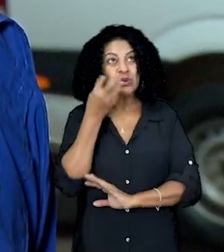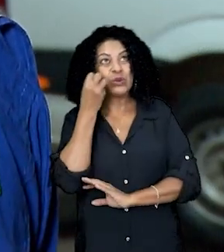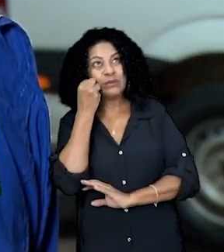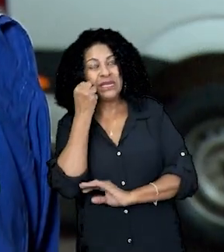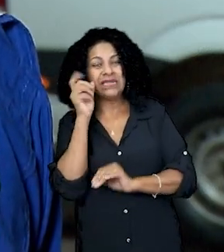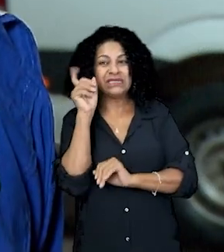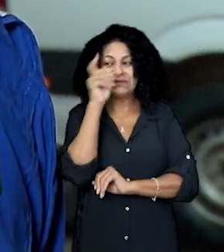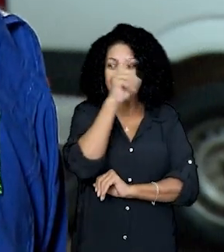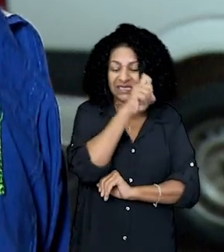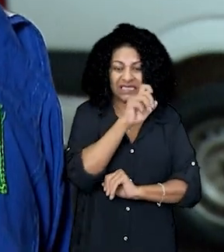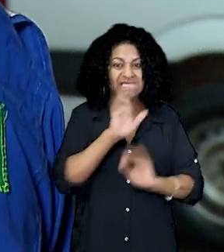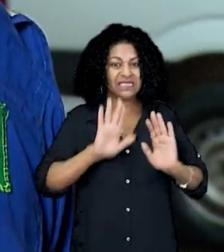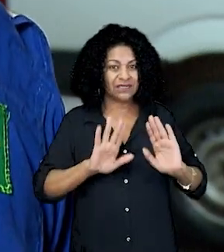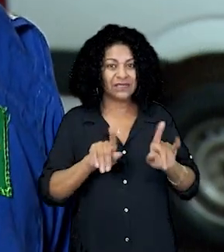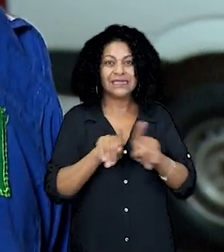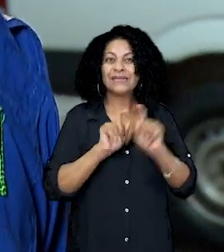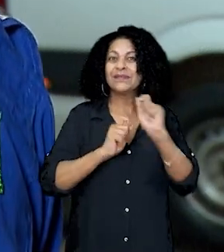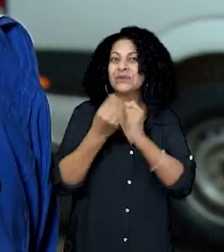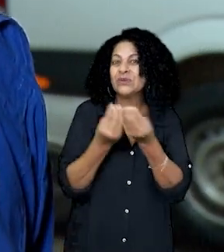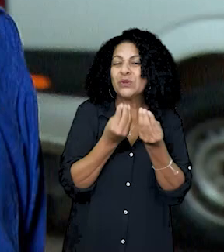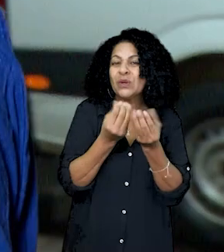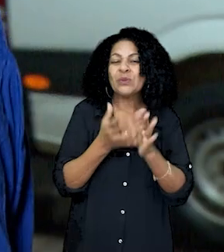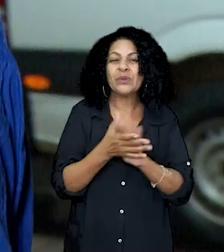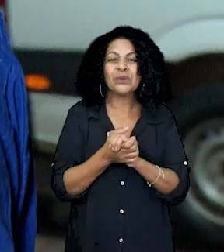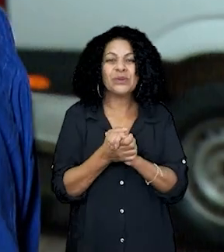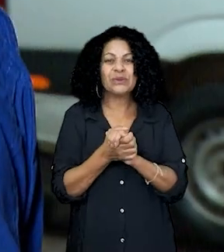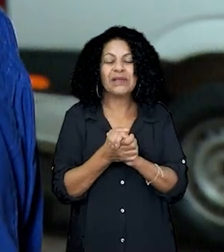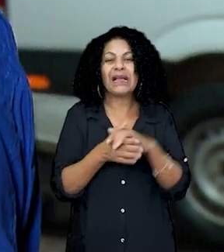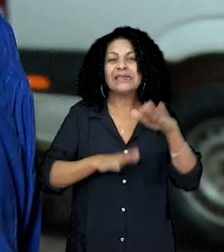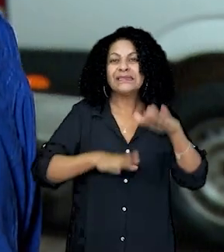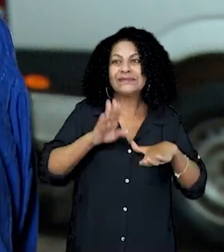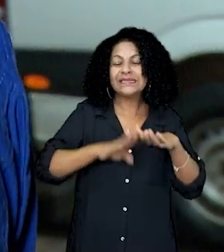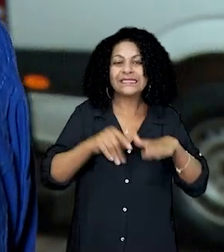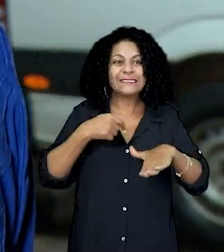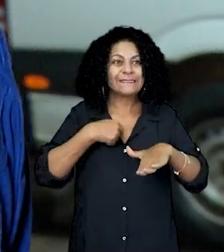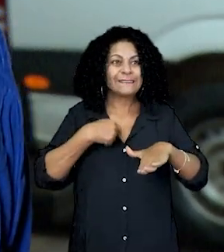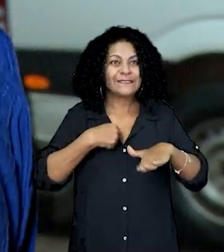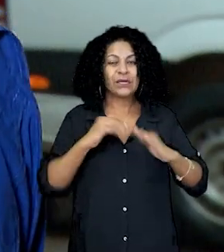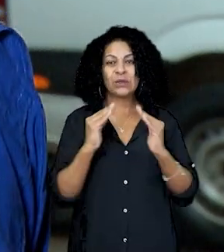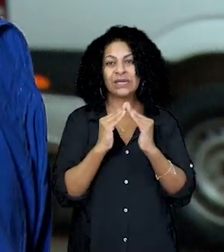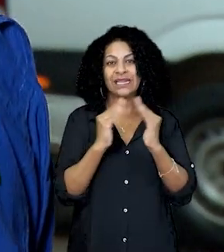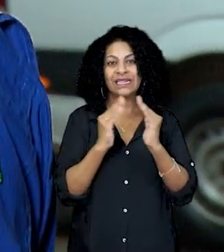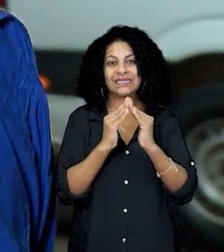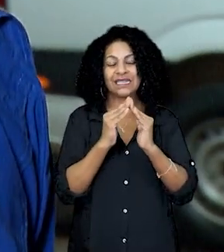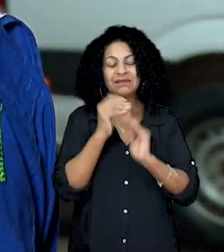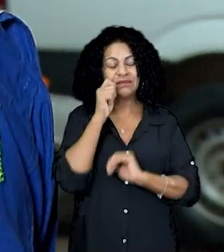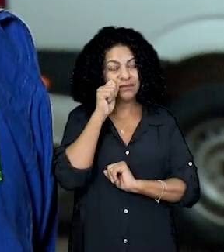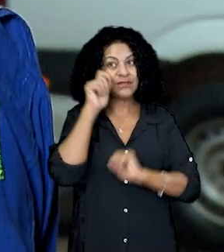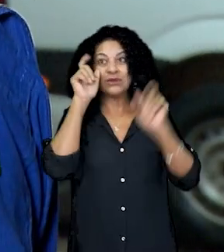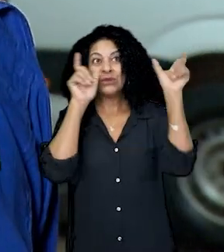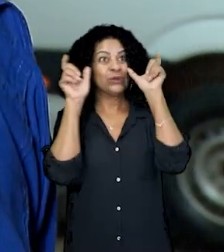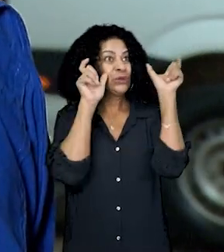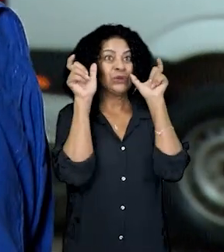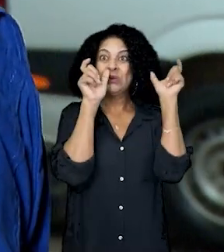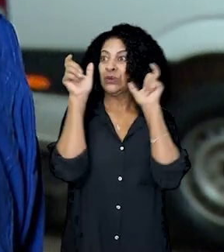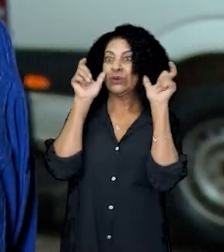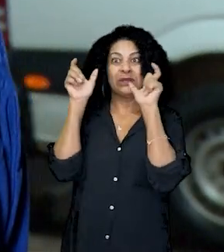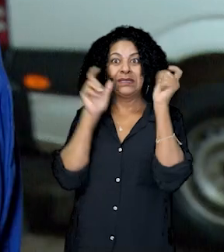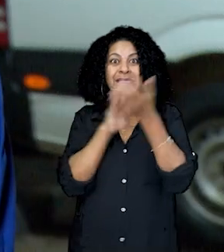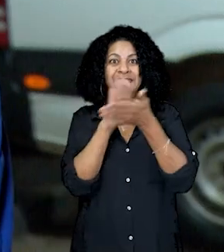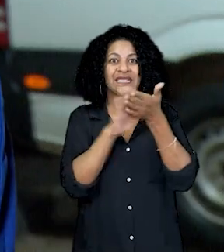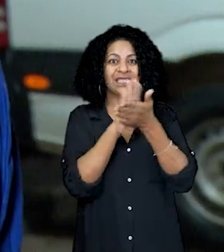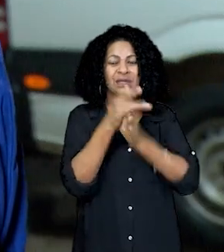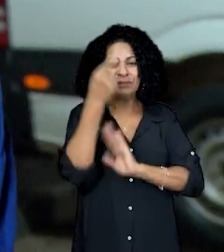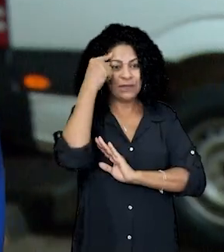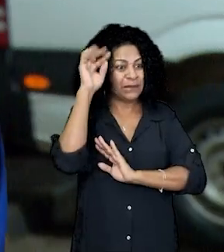de dormir, tinha essa questão de ficar tempo a mais quando eu estava em casa mais acordado, até porque eu